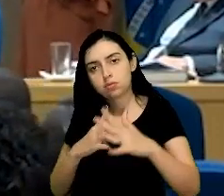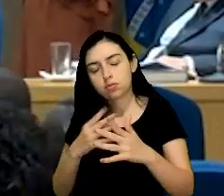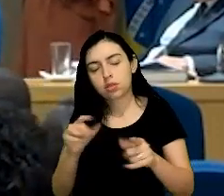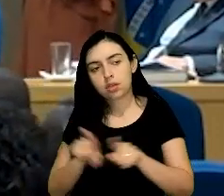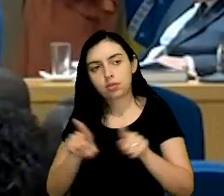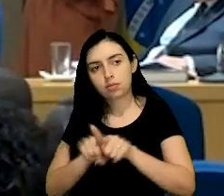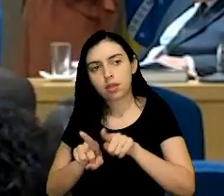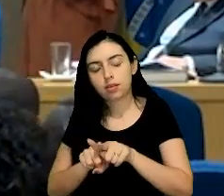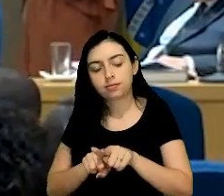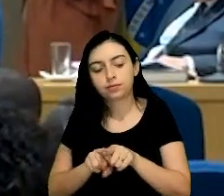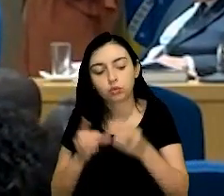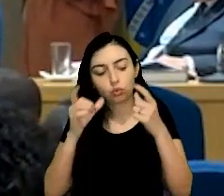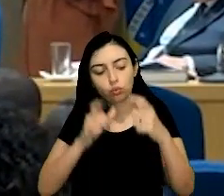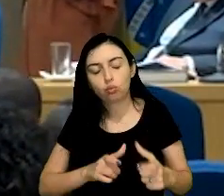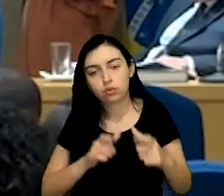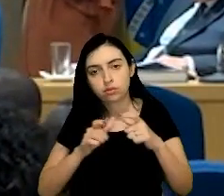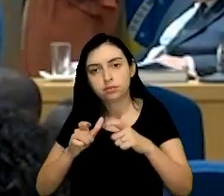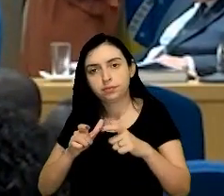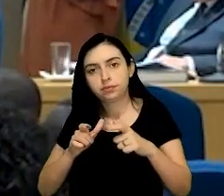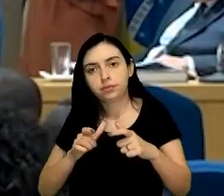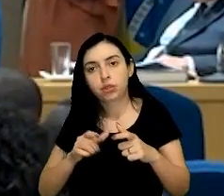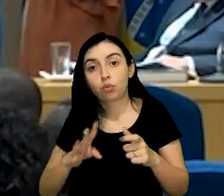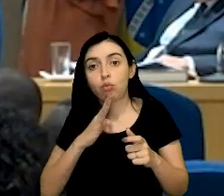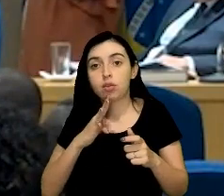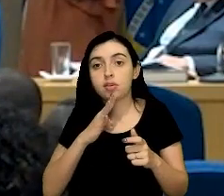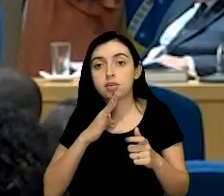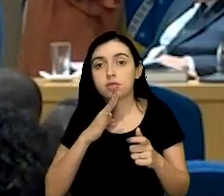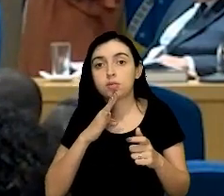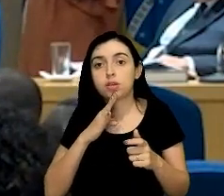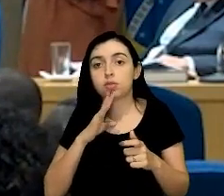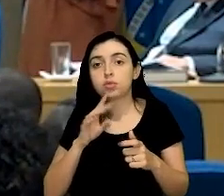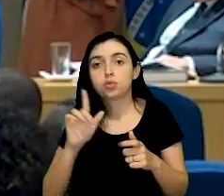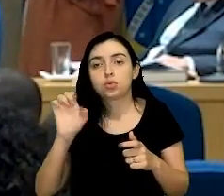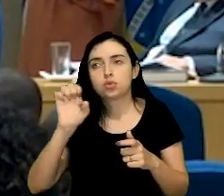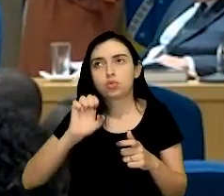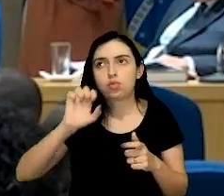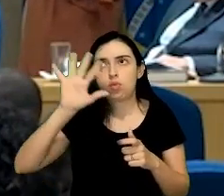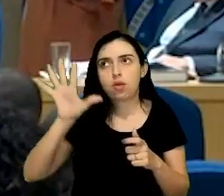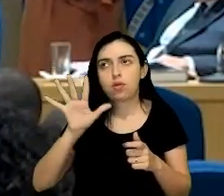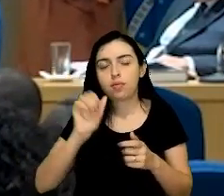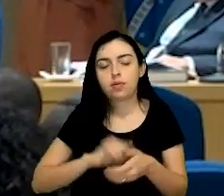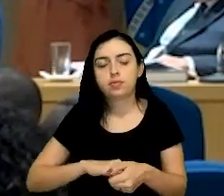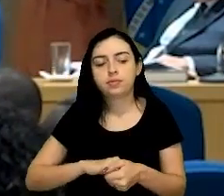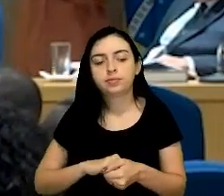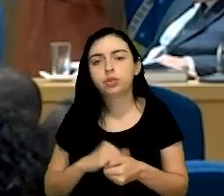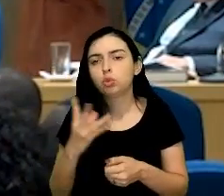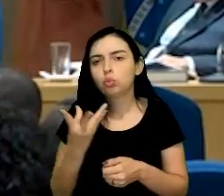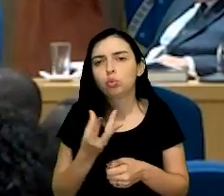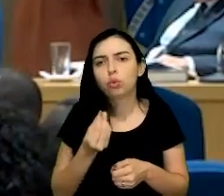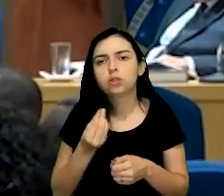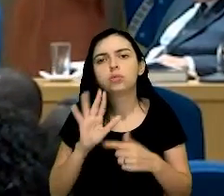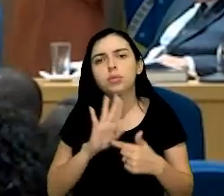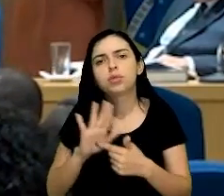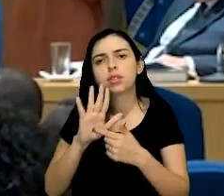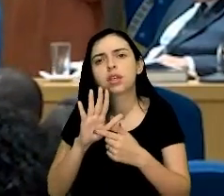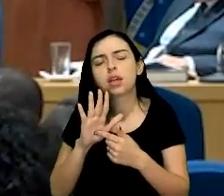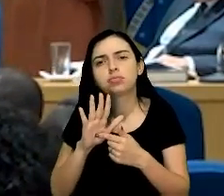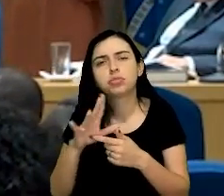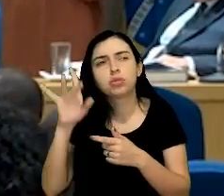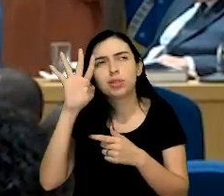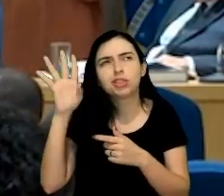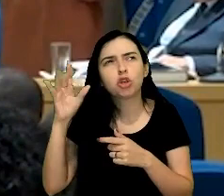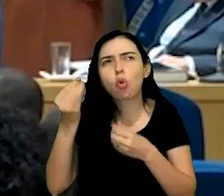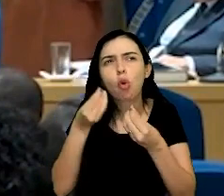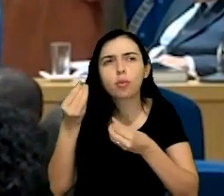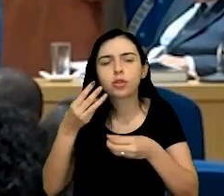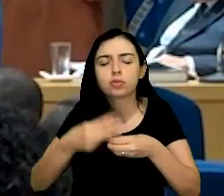os refugiados com reconhecimentos que são europeus. Isso tudo para mostrar imagine como esses municípios podem lidar